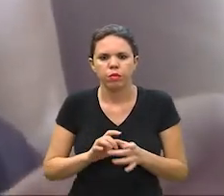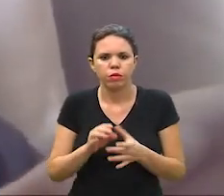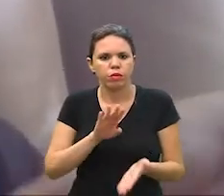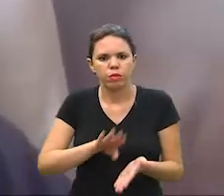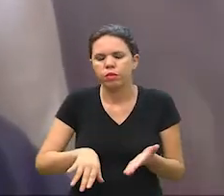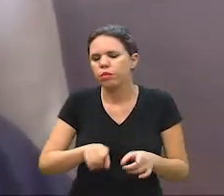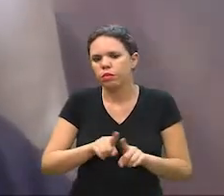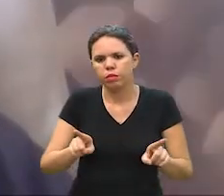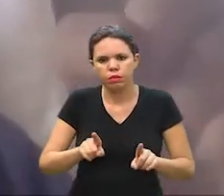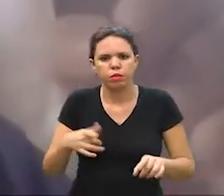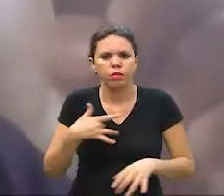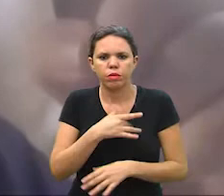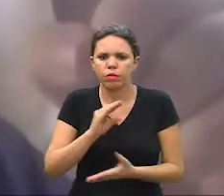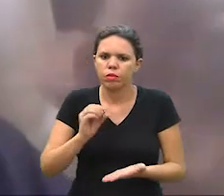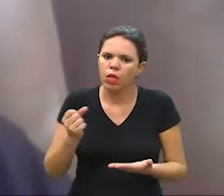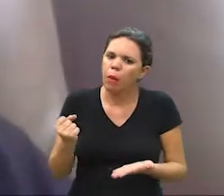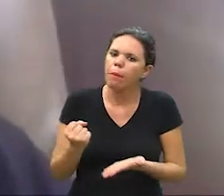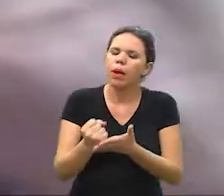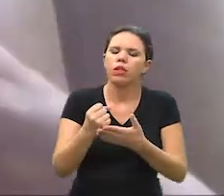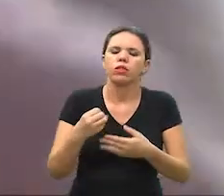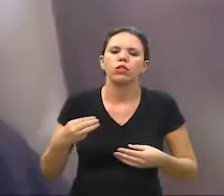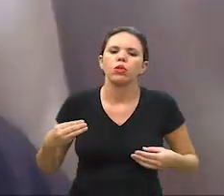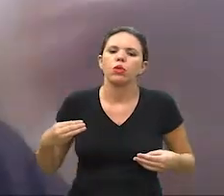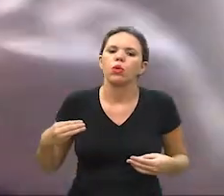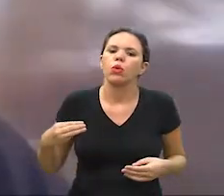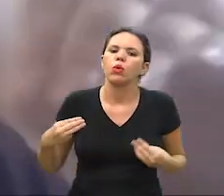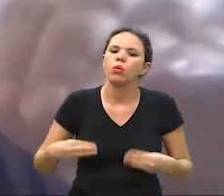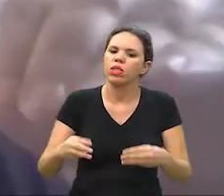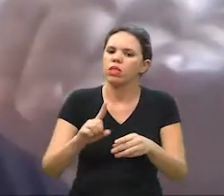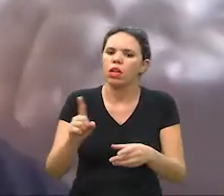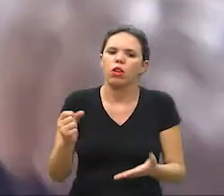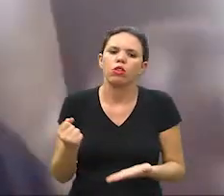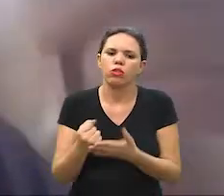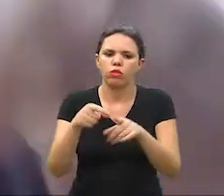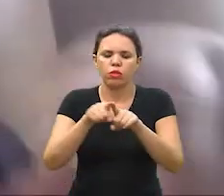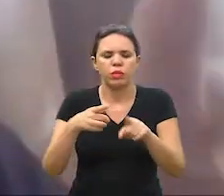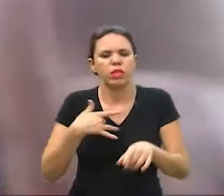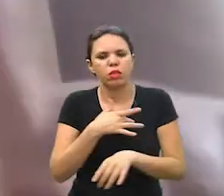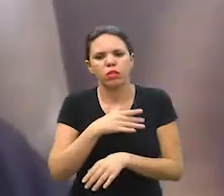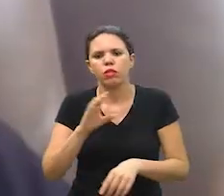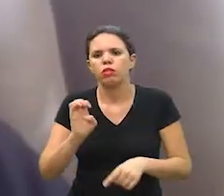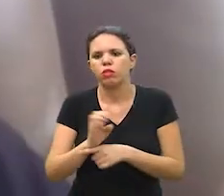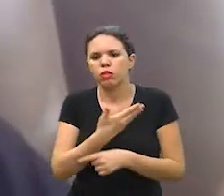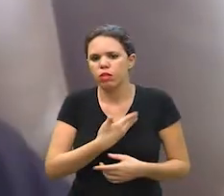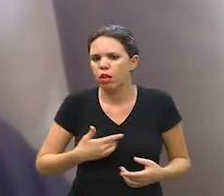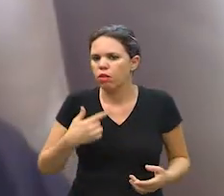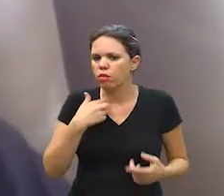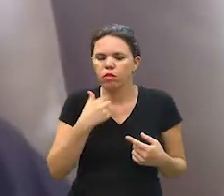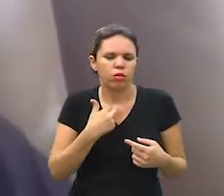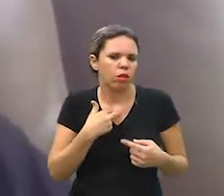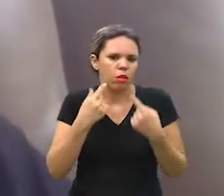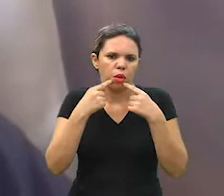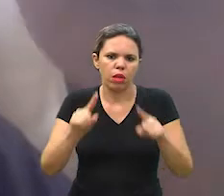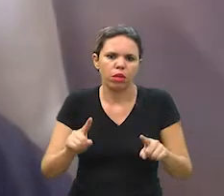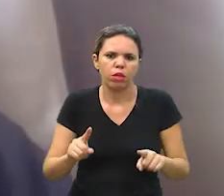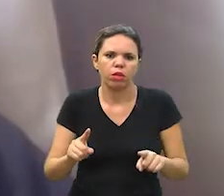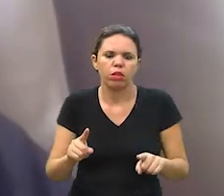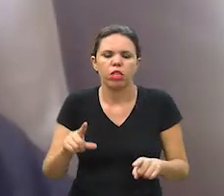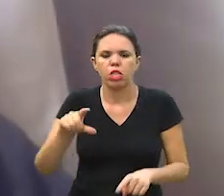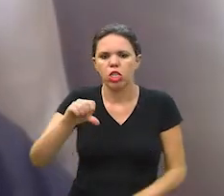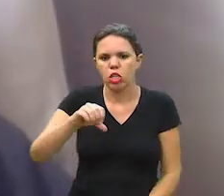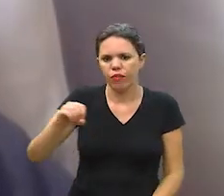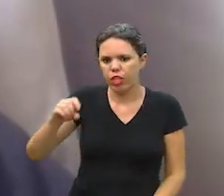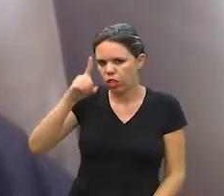de financiar a saúde foi o Ministério. O Estado vem mantendo a mesma coisa. E no nosso Estado não dá para reclamar. Existem